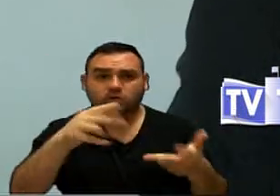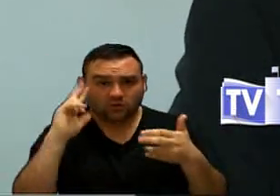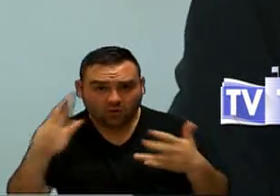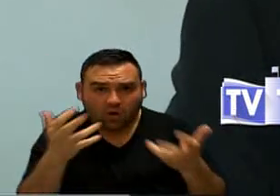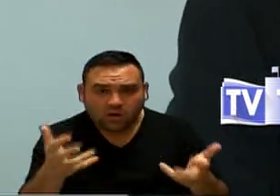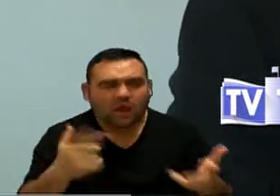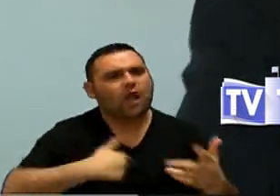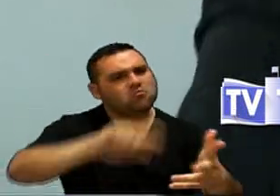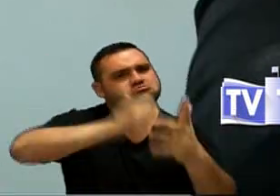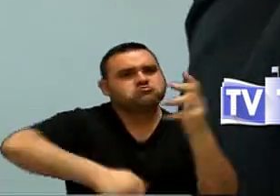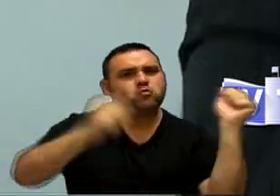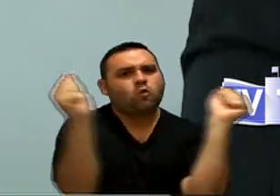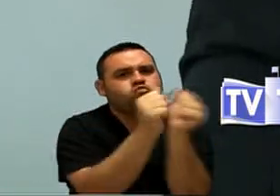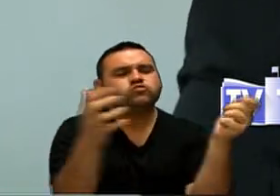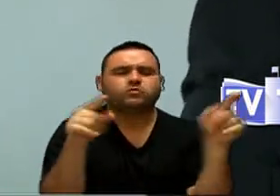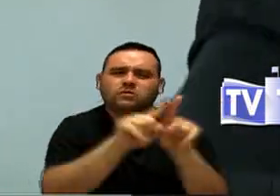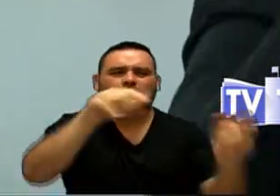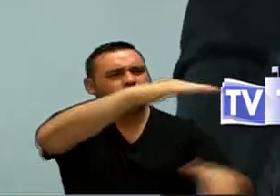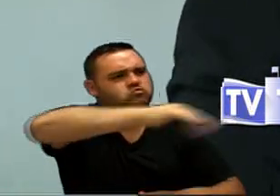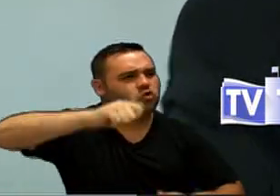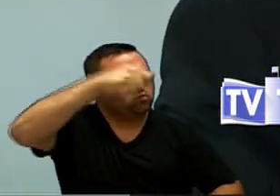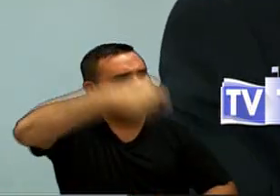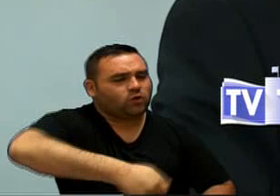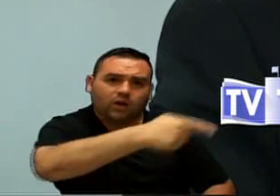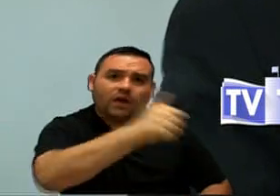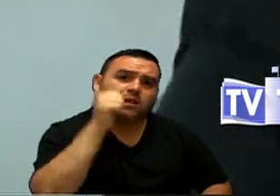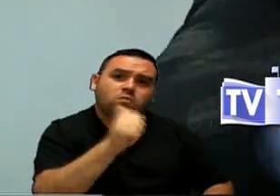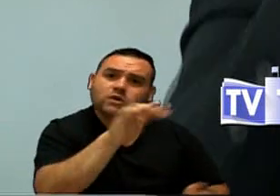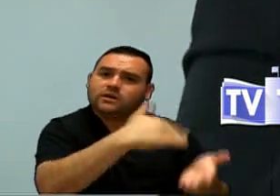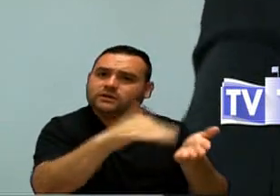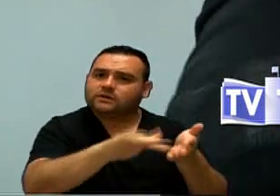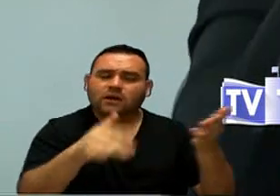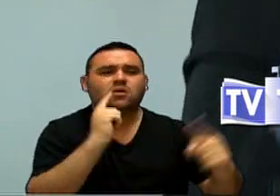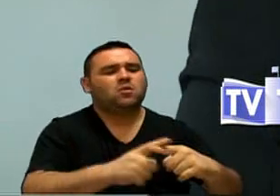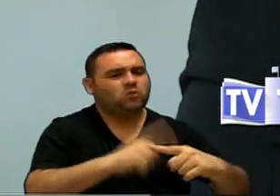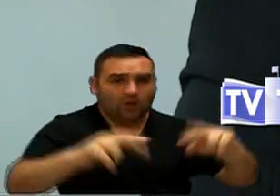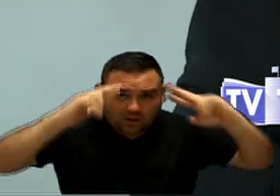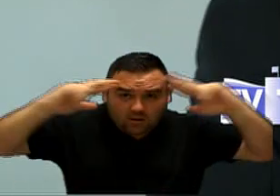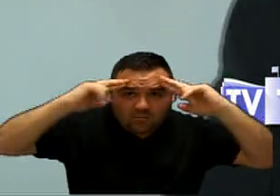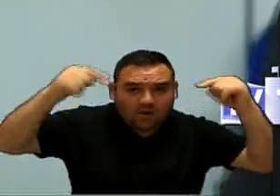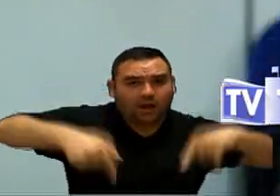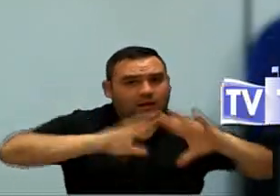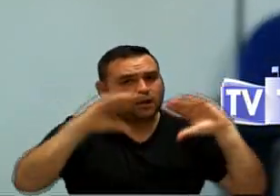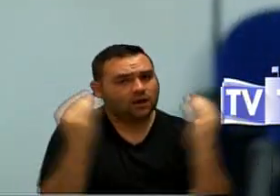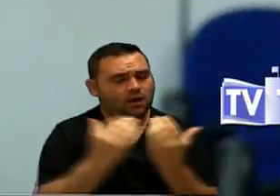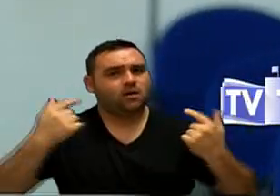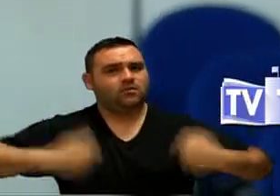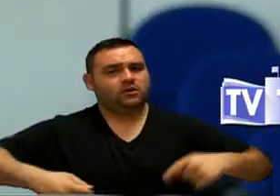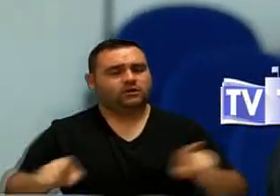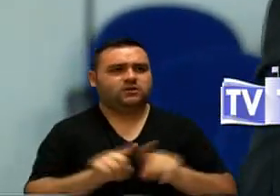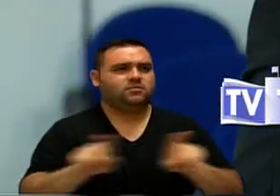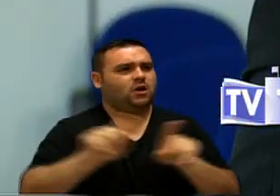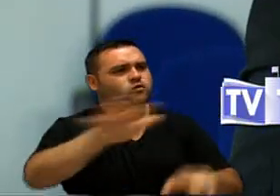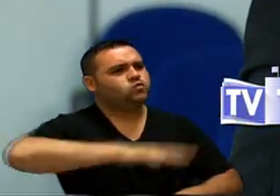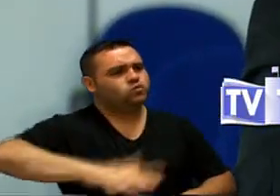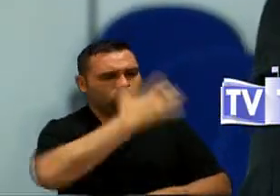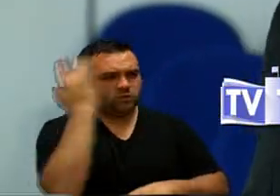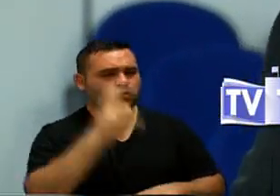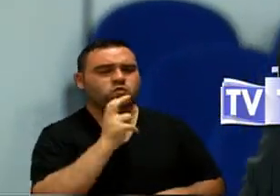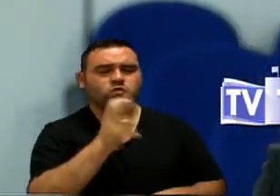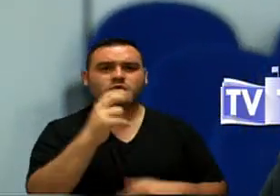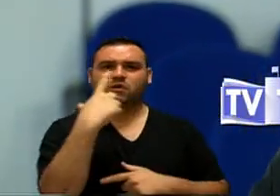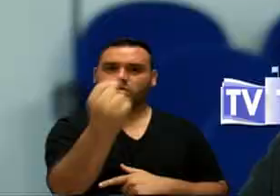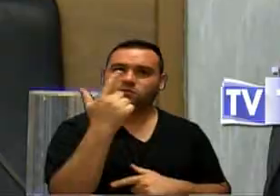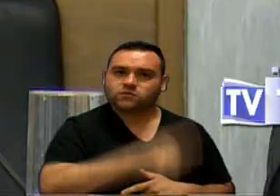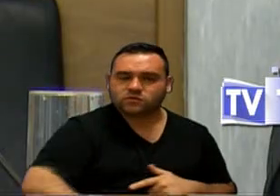eu assino com Vossa Excelência a convocação da secretária de saúde para manter o respeito com essa casa de leis e com o povo sorocabano que nos elegeu.